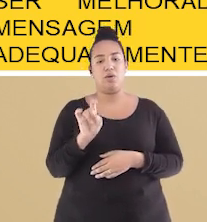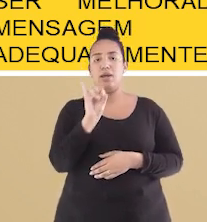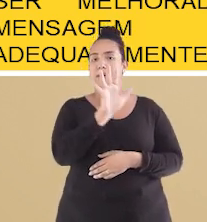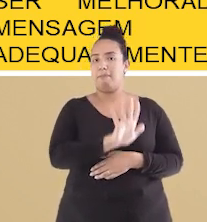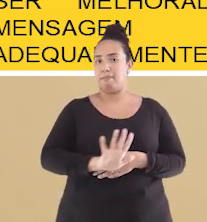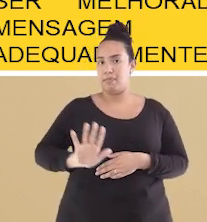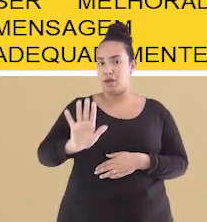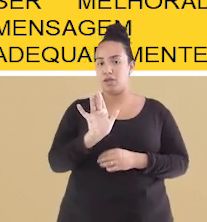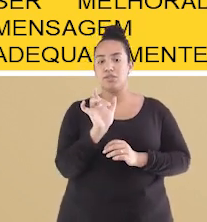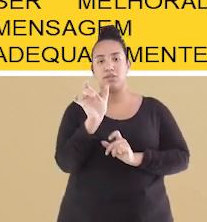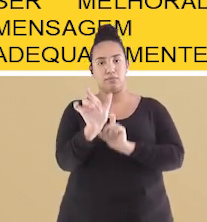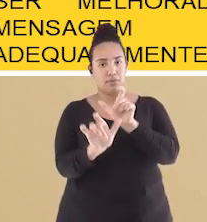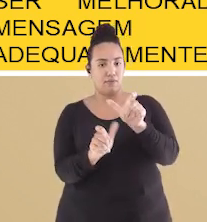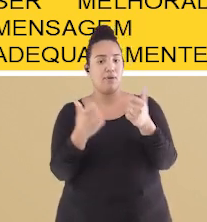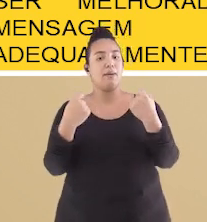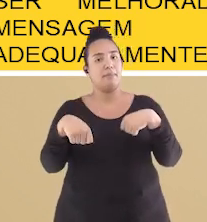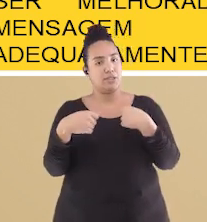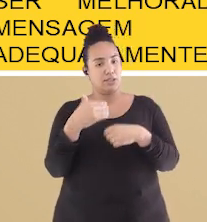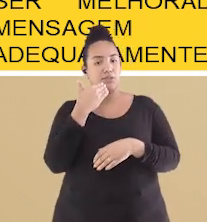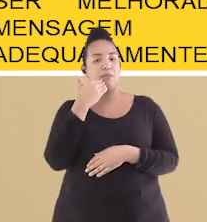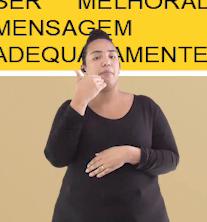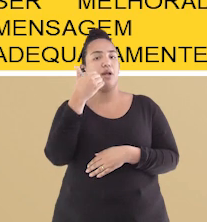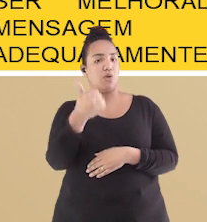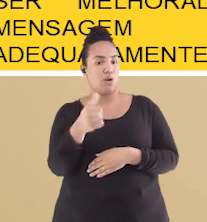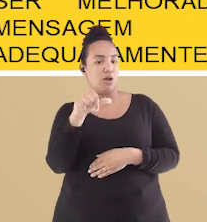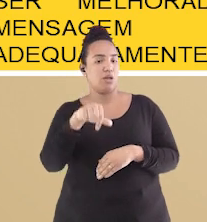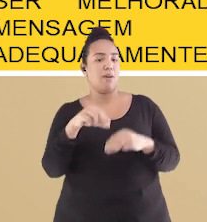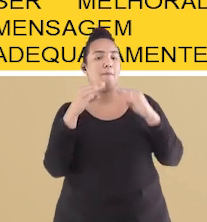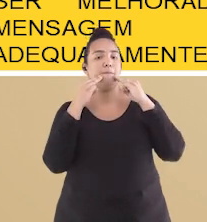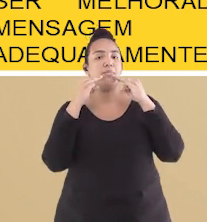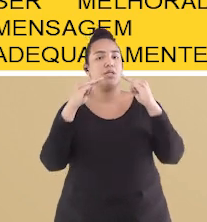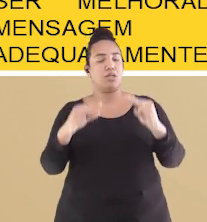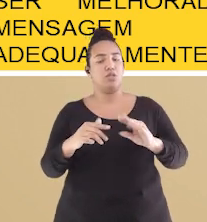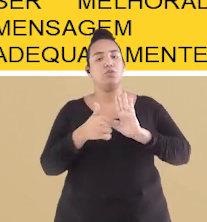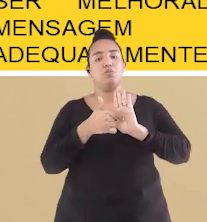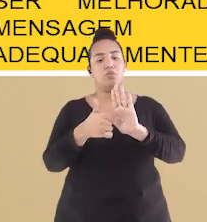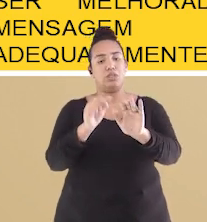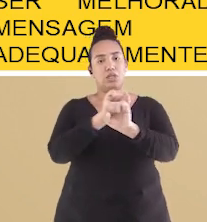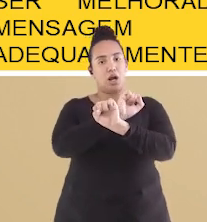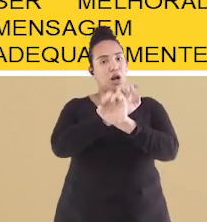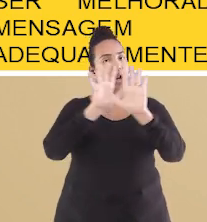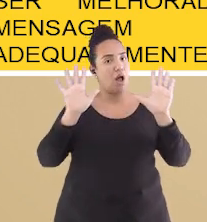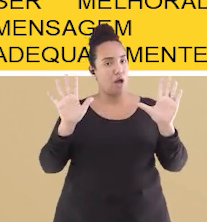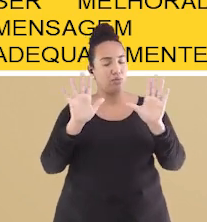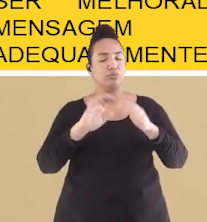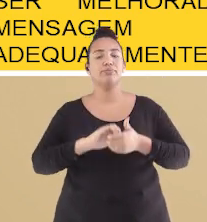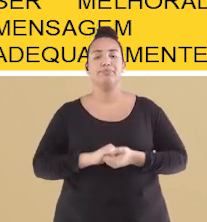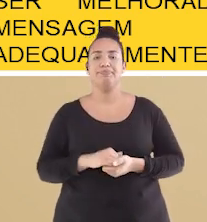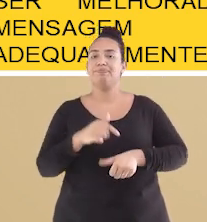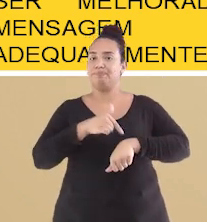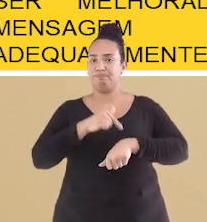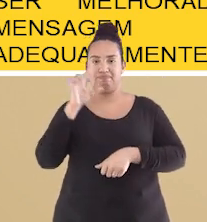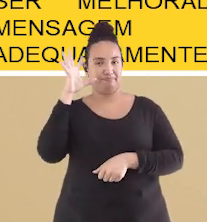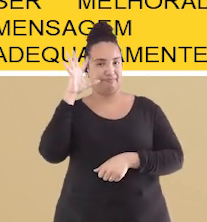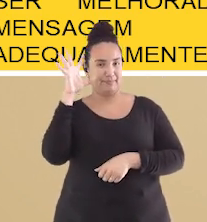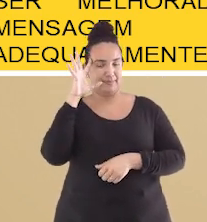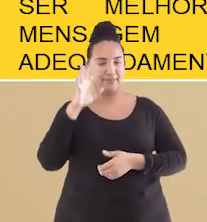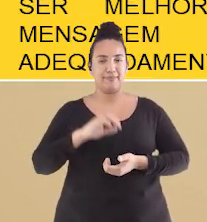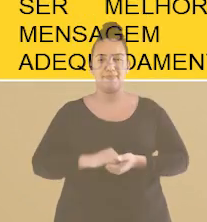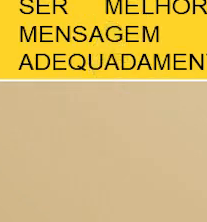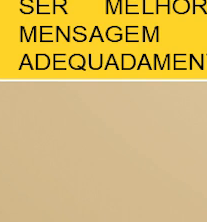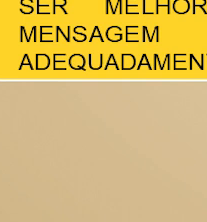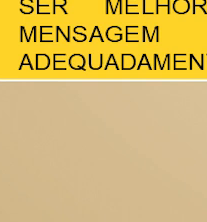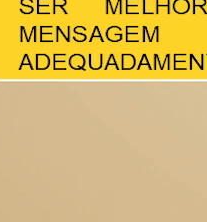precisam ser melhoradas para que a mensagem seja transmitida adequadamente. Tempo para vocês pensarem.